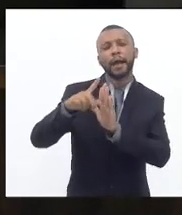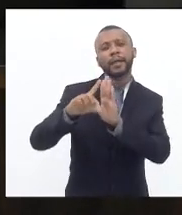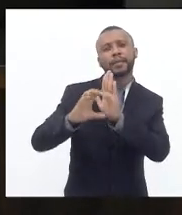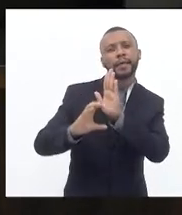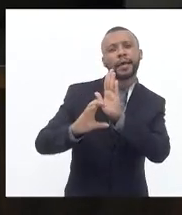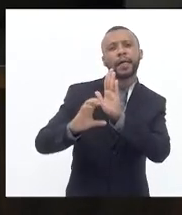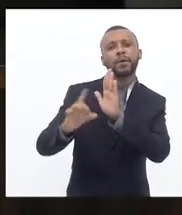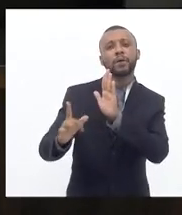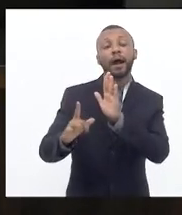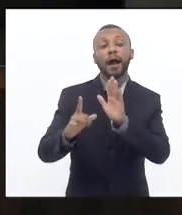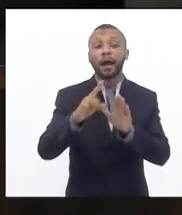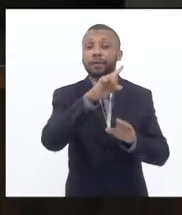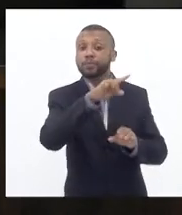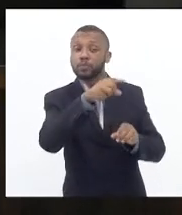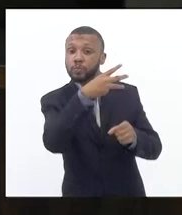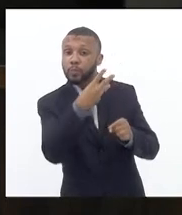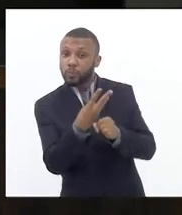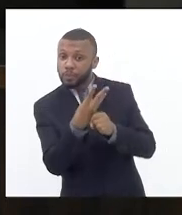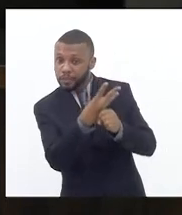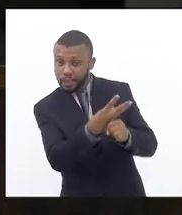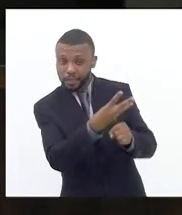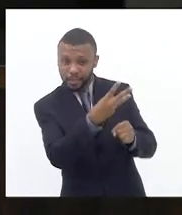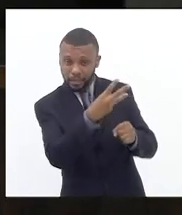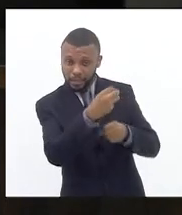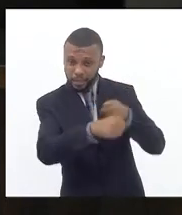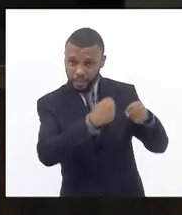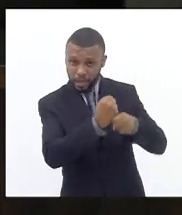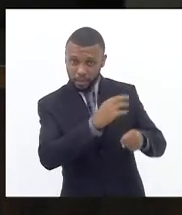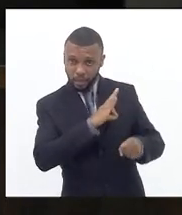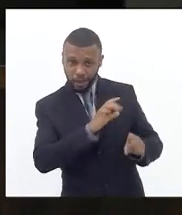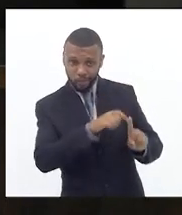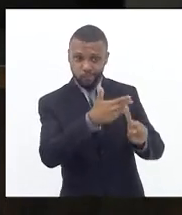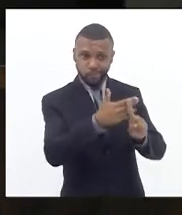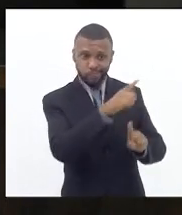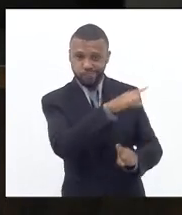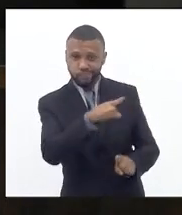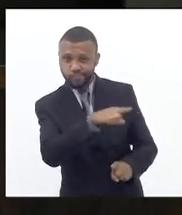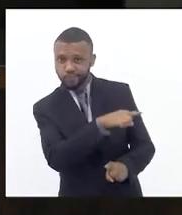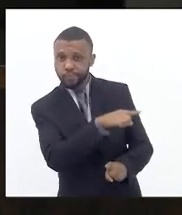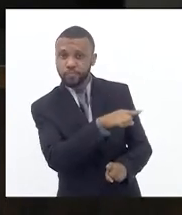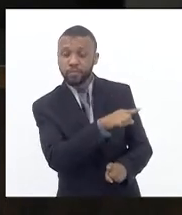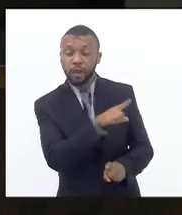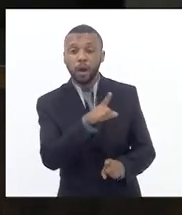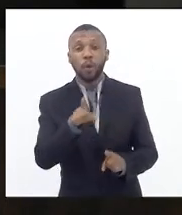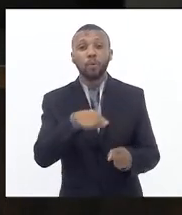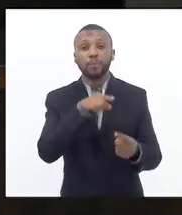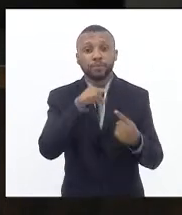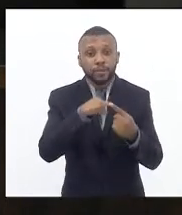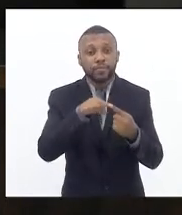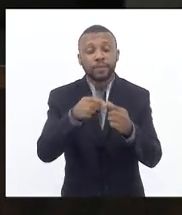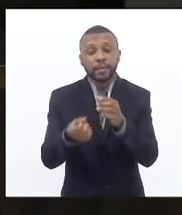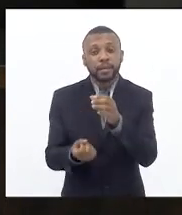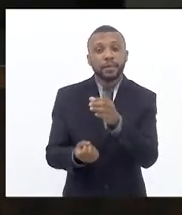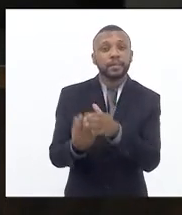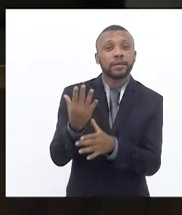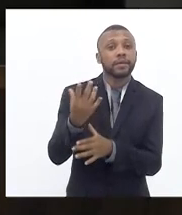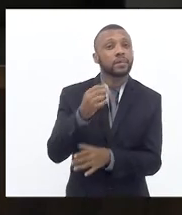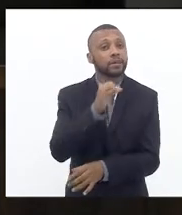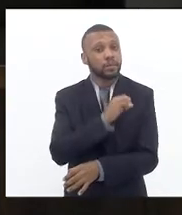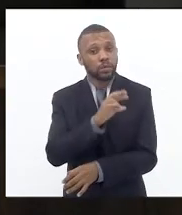a necessidade deste peles ele nasce elaborado para que o Rio de Janeiro fizesse adesão